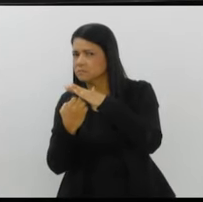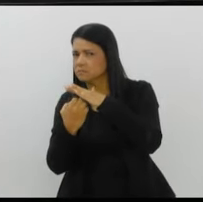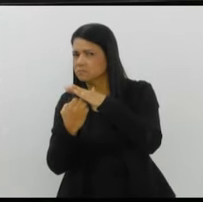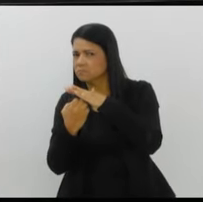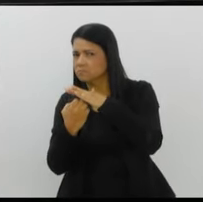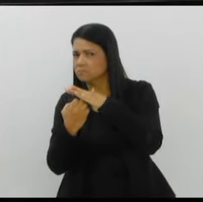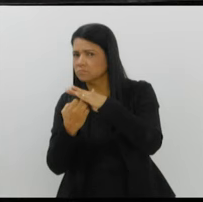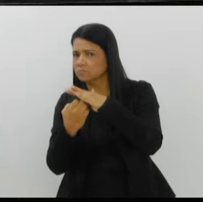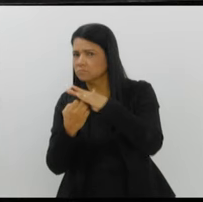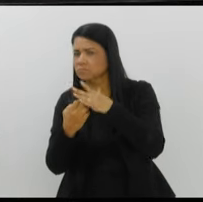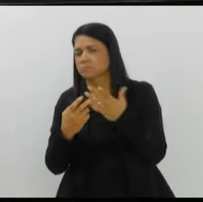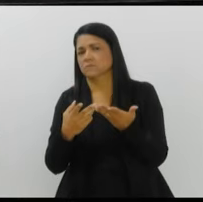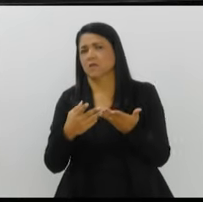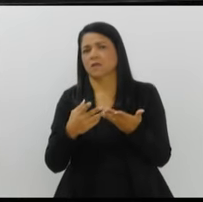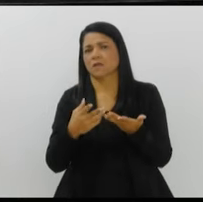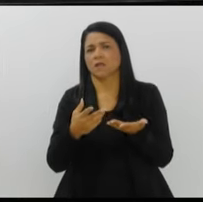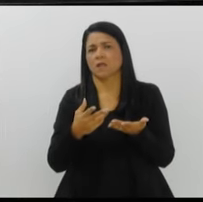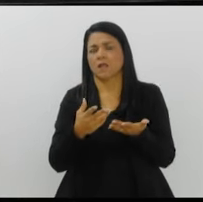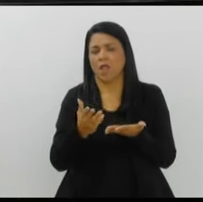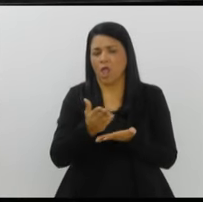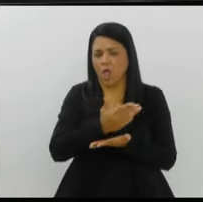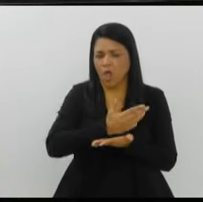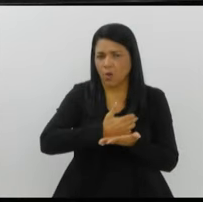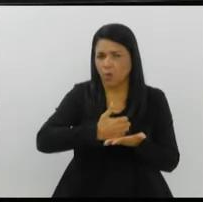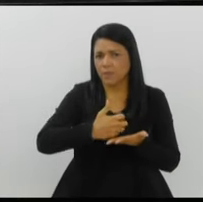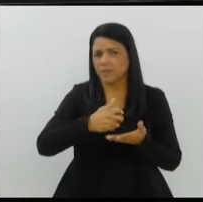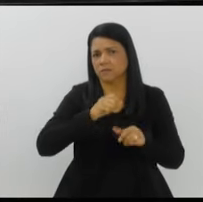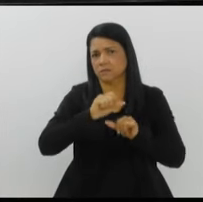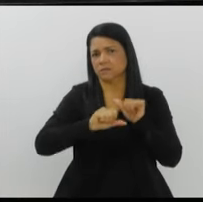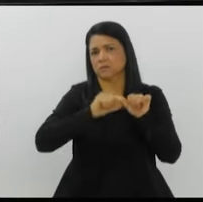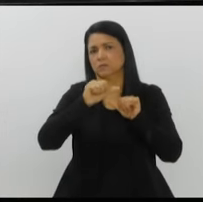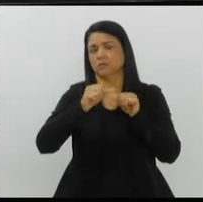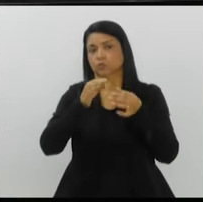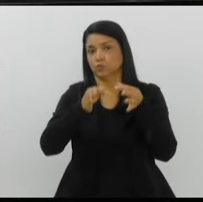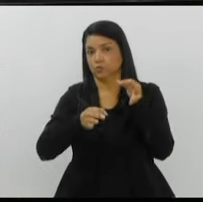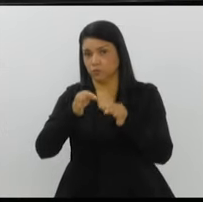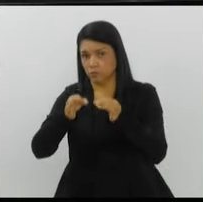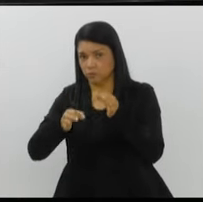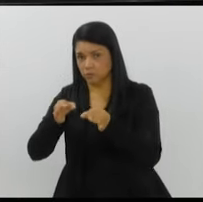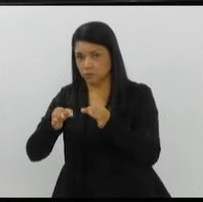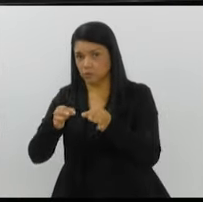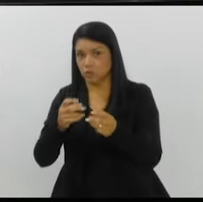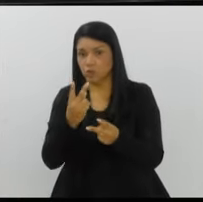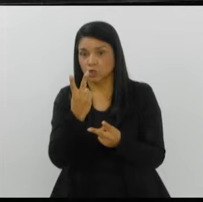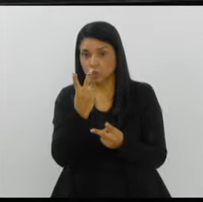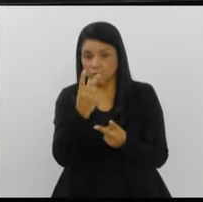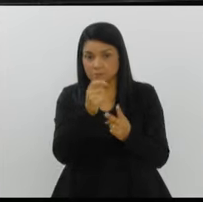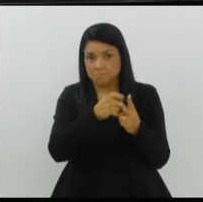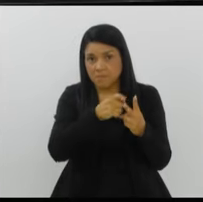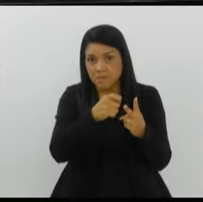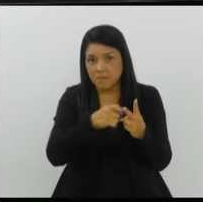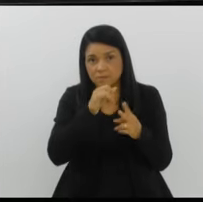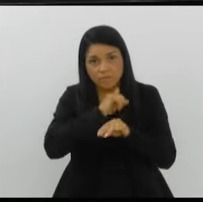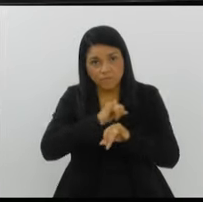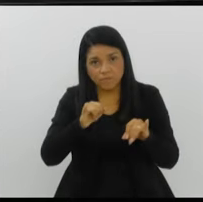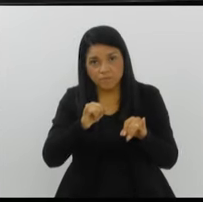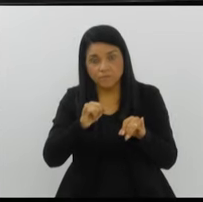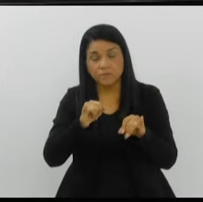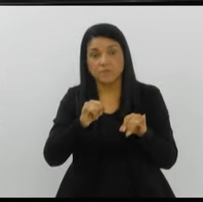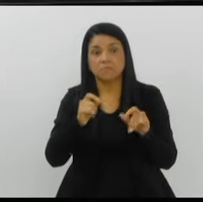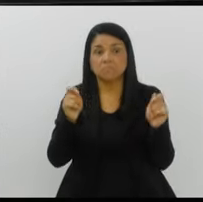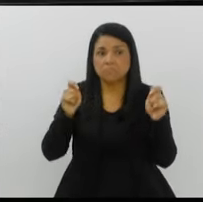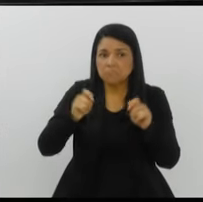em recuperação judicial anuncia que tem 2 meses para sustentar